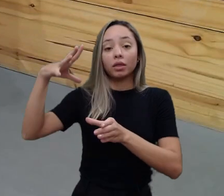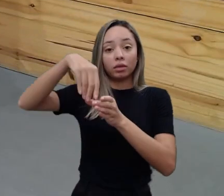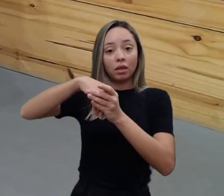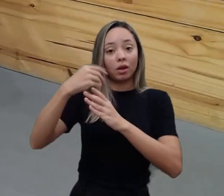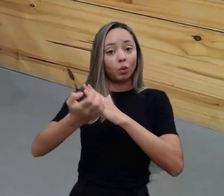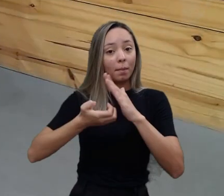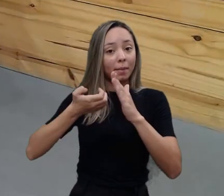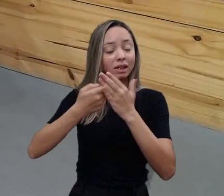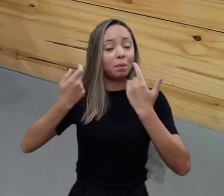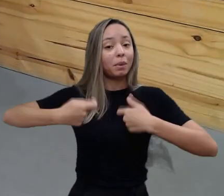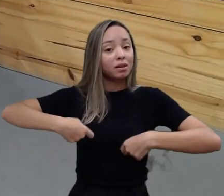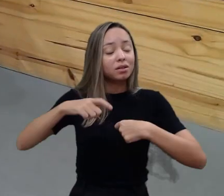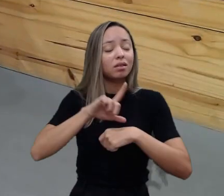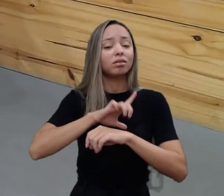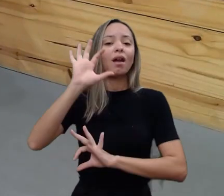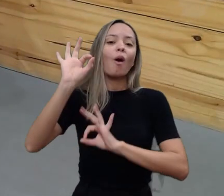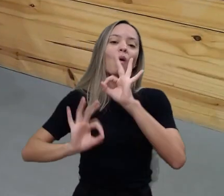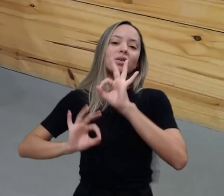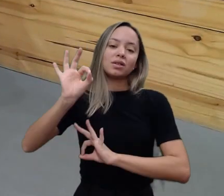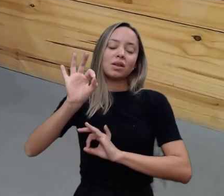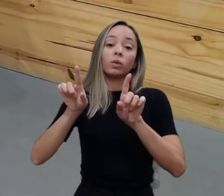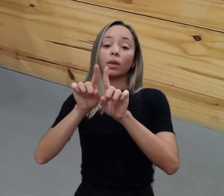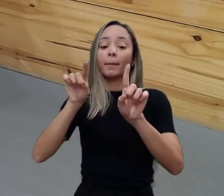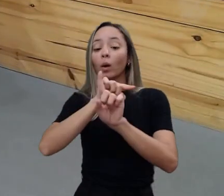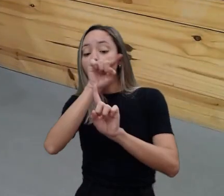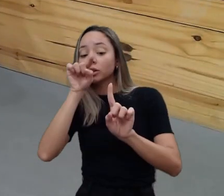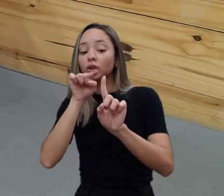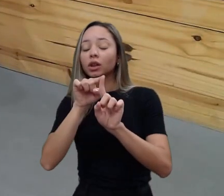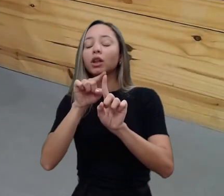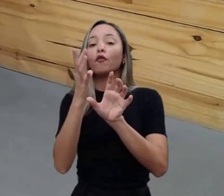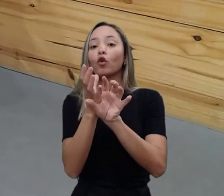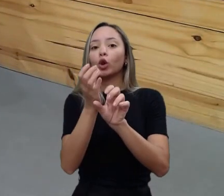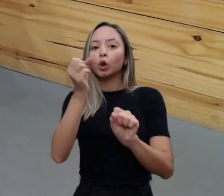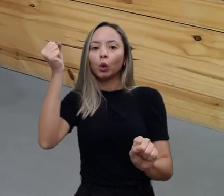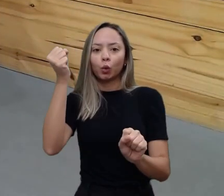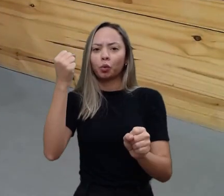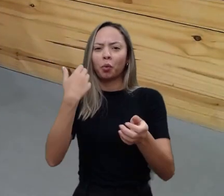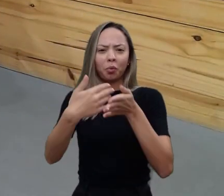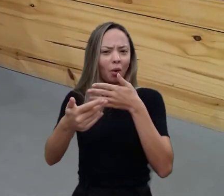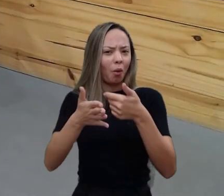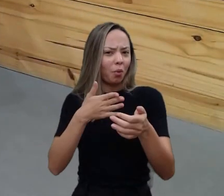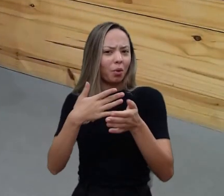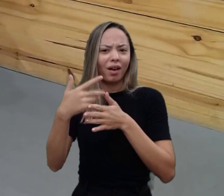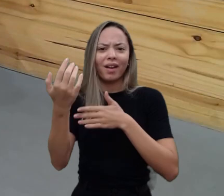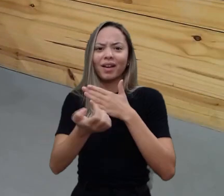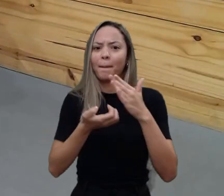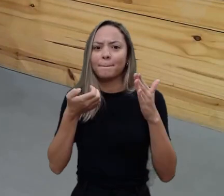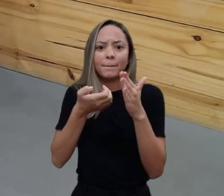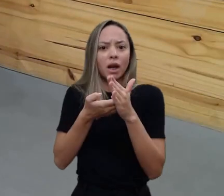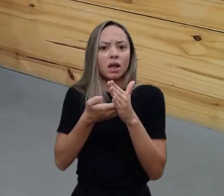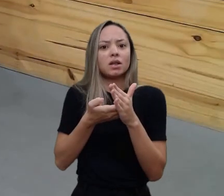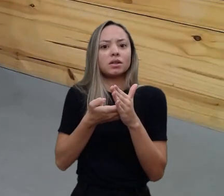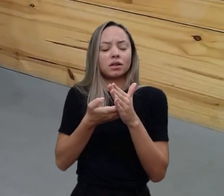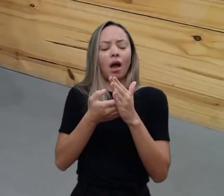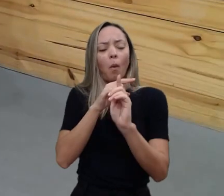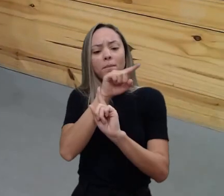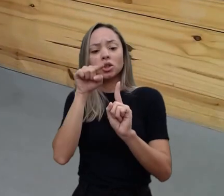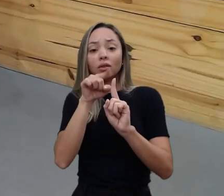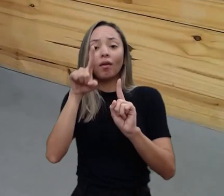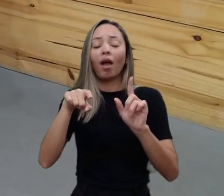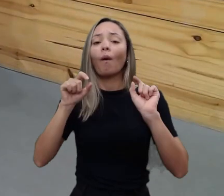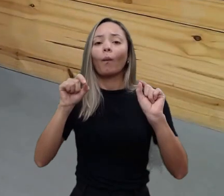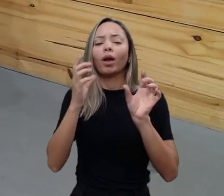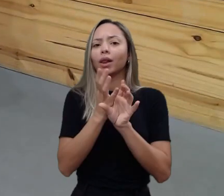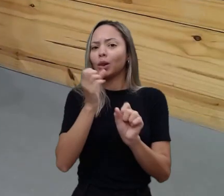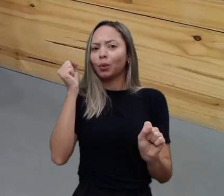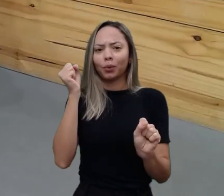organização, Exato. E a intenção do lucro. Que é o objetivo. Qualquer empresa visa lucro. Não tem como uma empresa não visar o